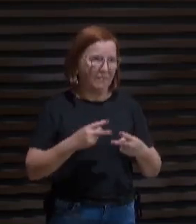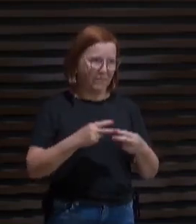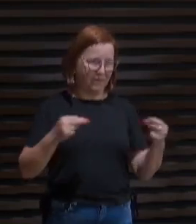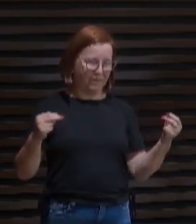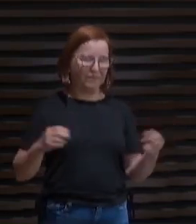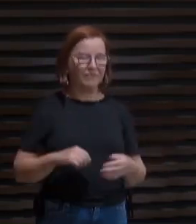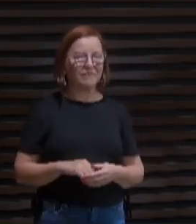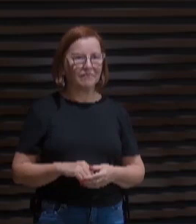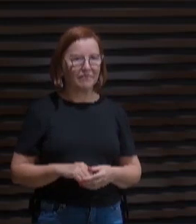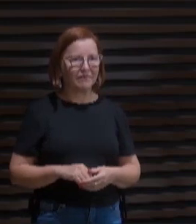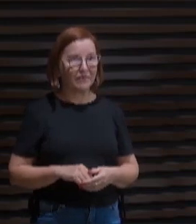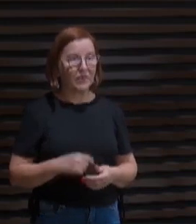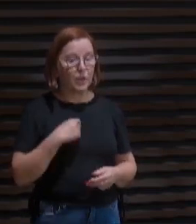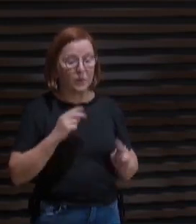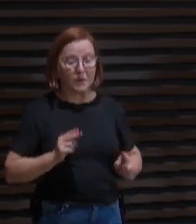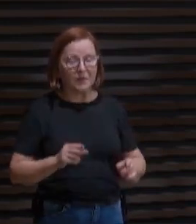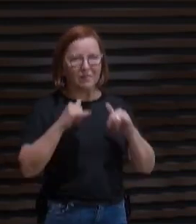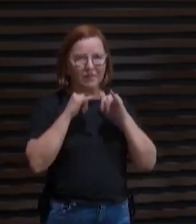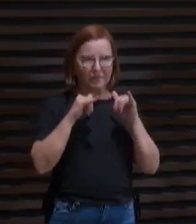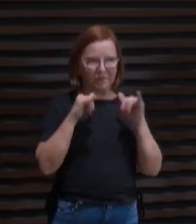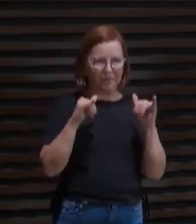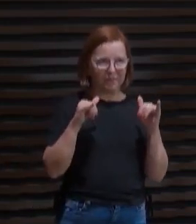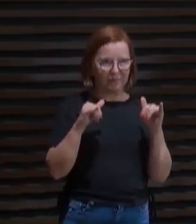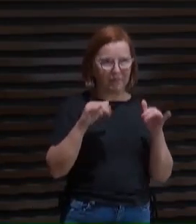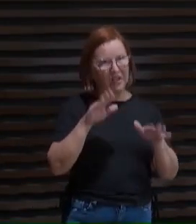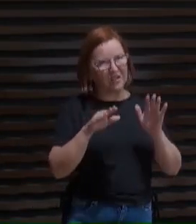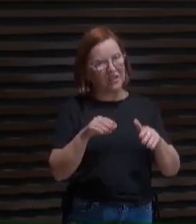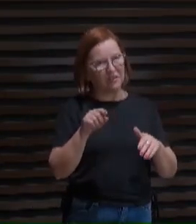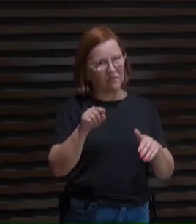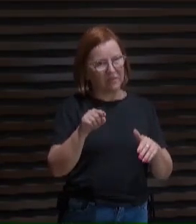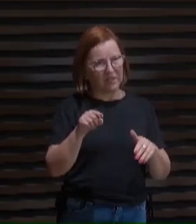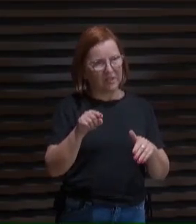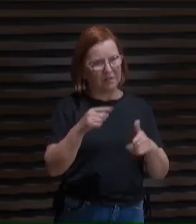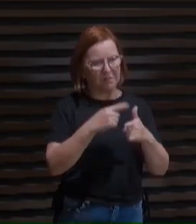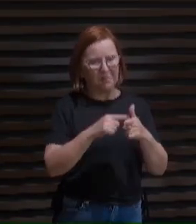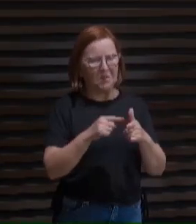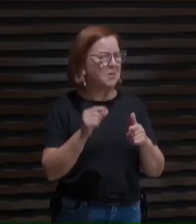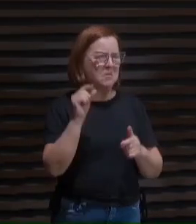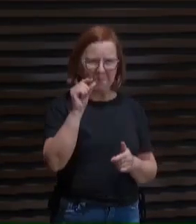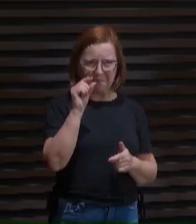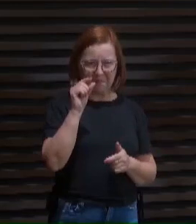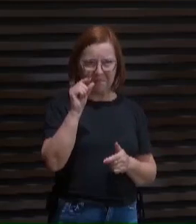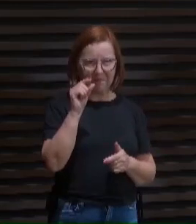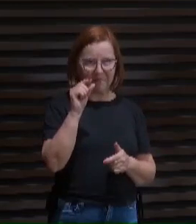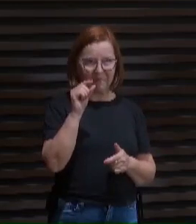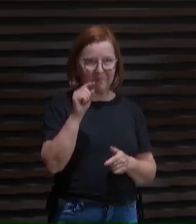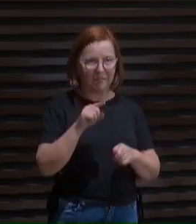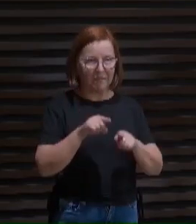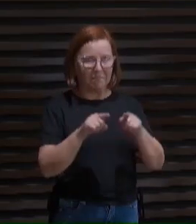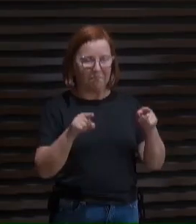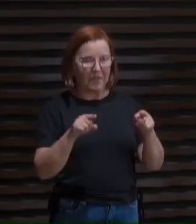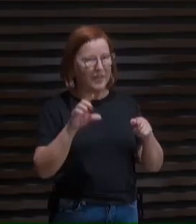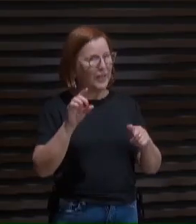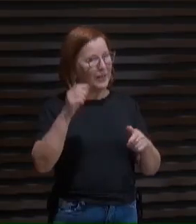Eu sempre digo, às vezes você está com um problema desse tamanhozinho assim. Aí você fica olhando para ele. O